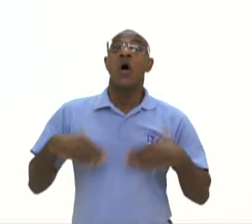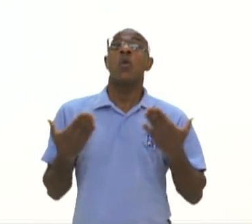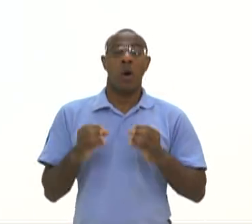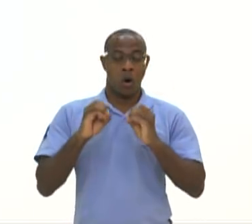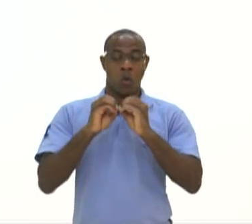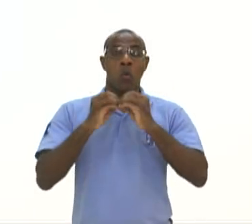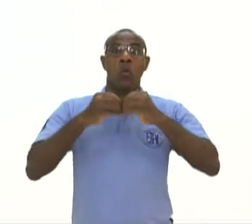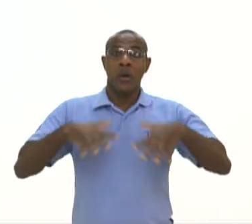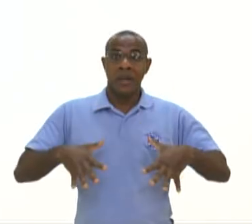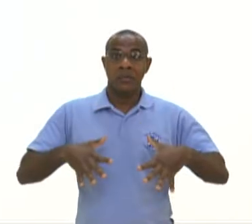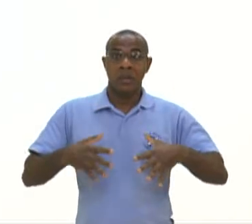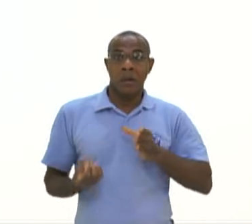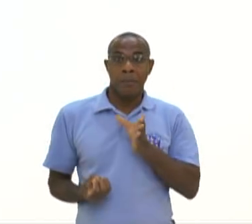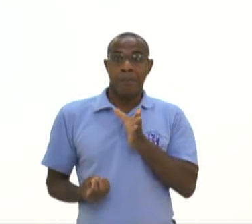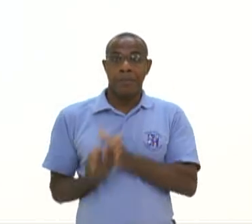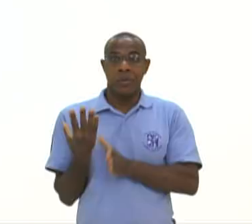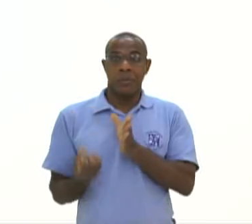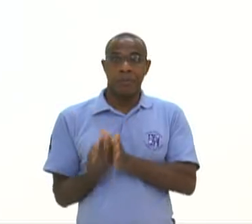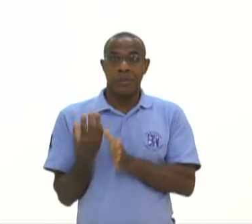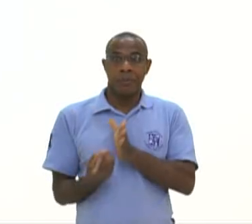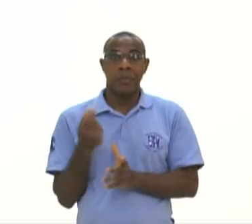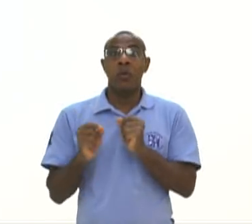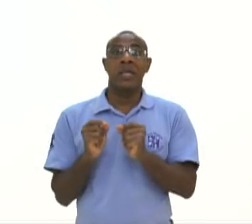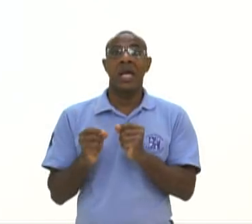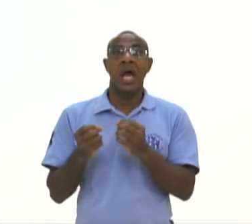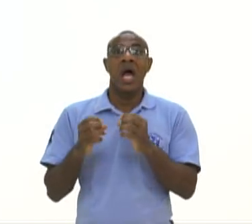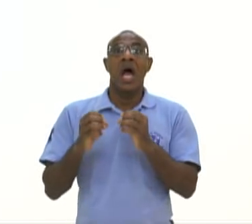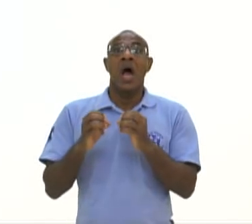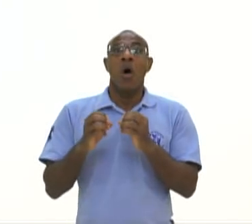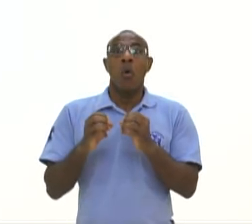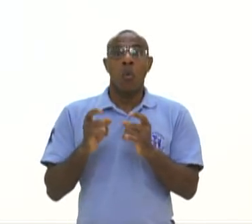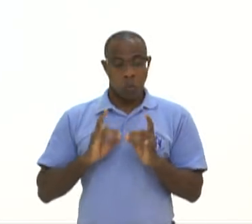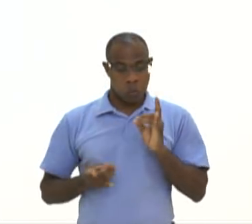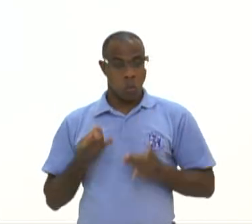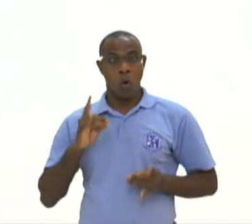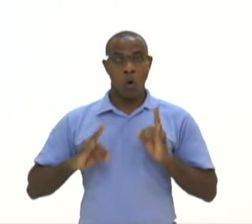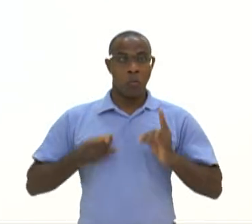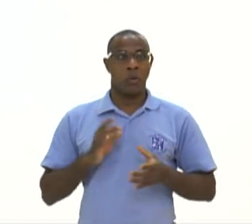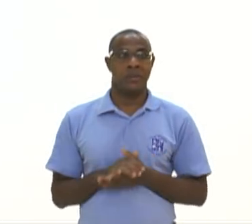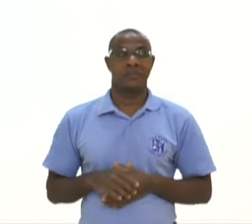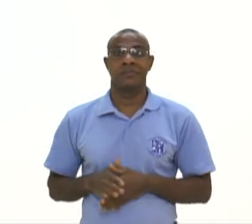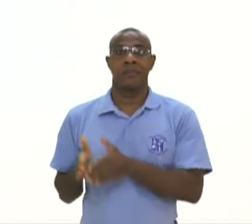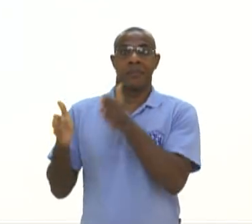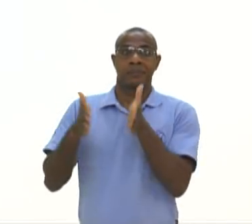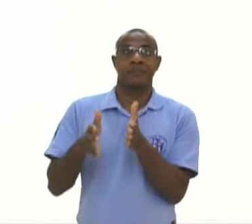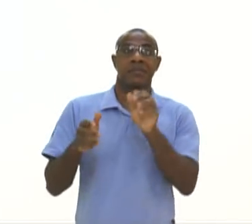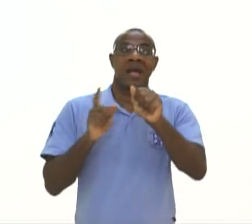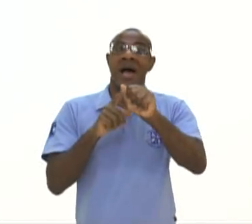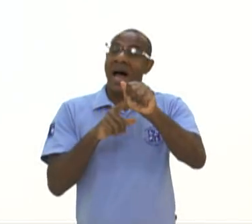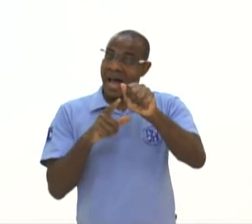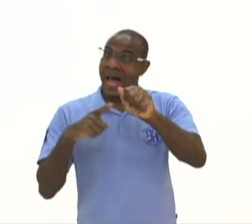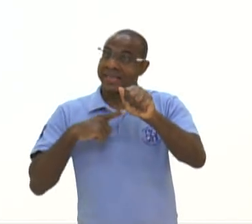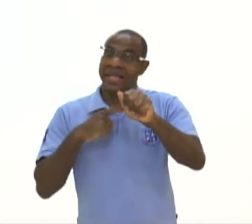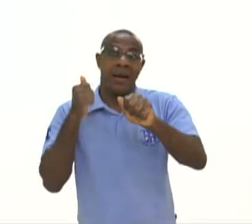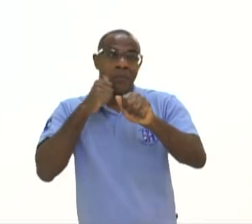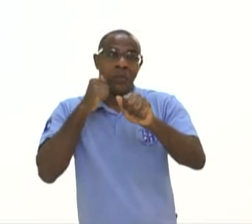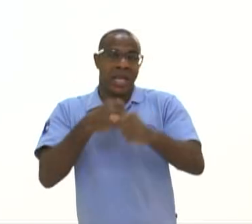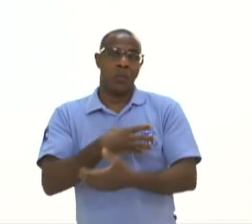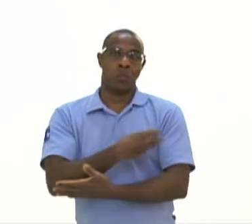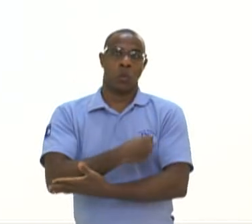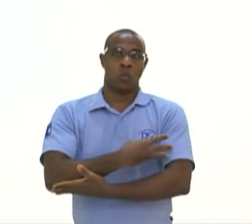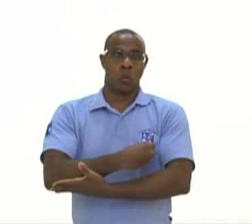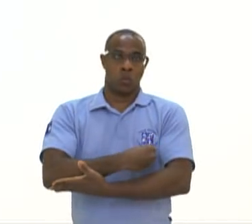produz esse hormônio. Então, dá uma olhadinha nas imagens. Na letra A, nós temos uma mulher amamentando seu filho, seu